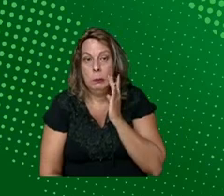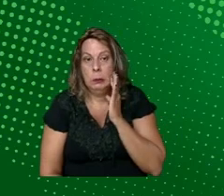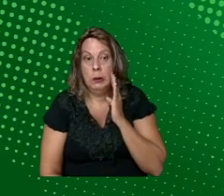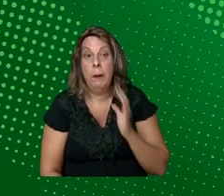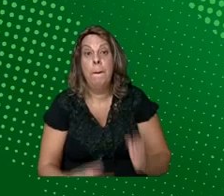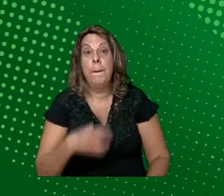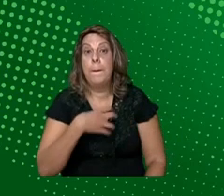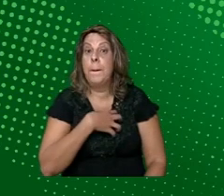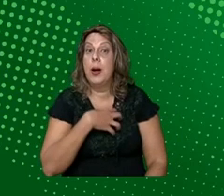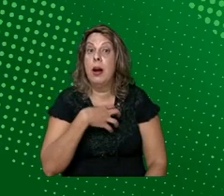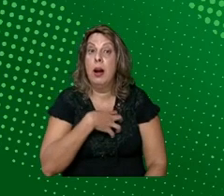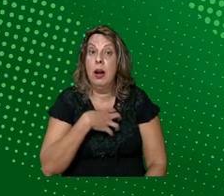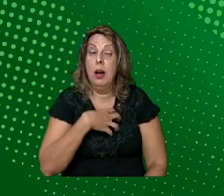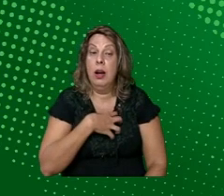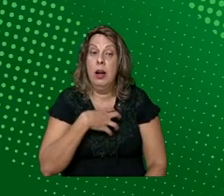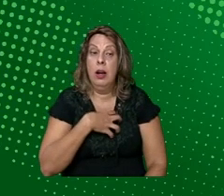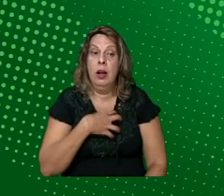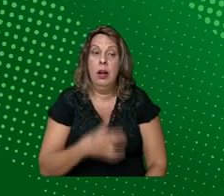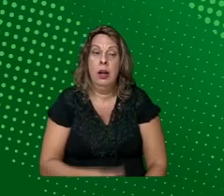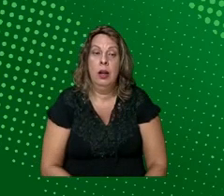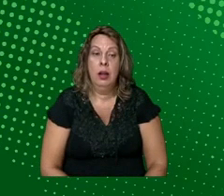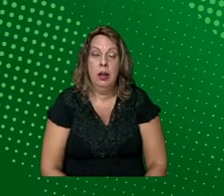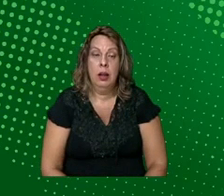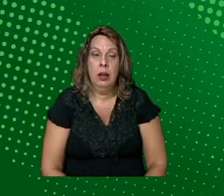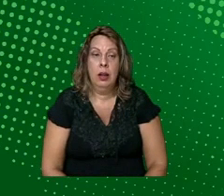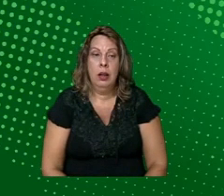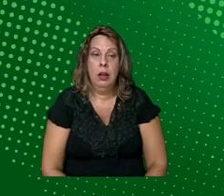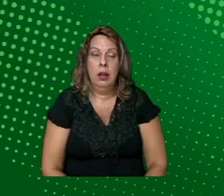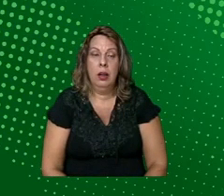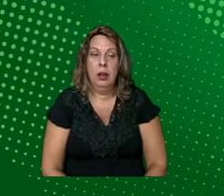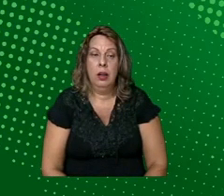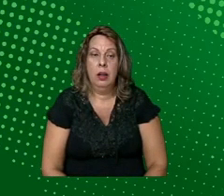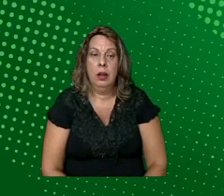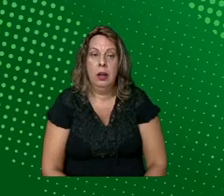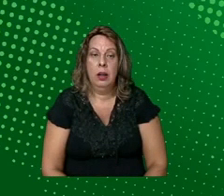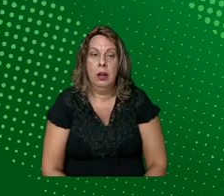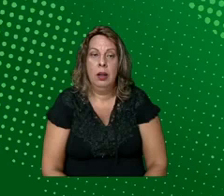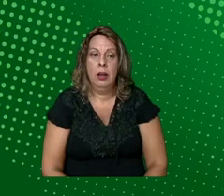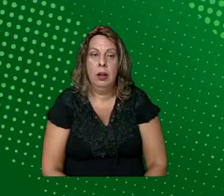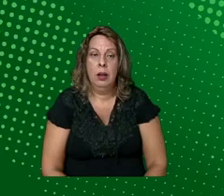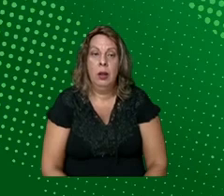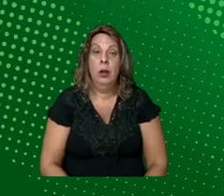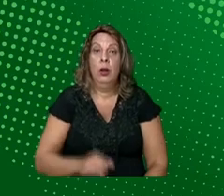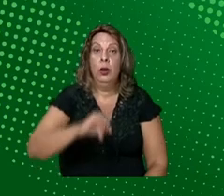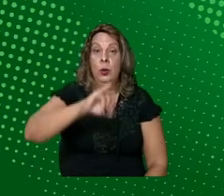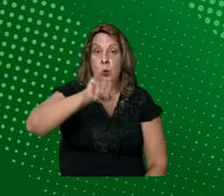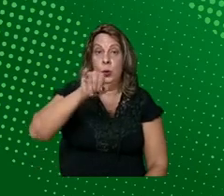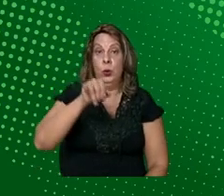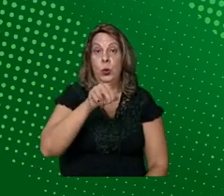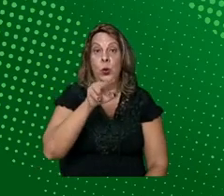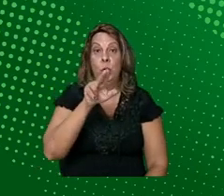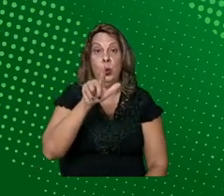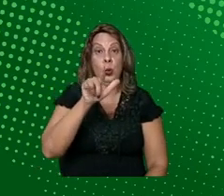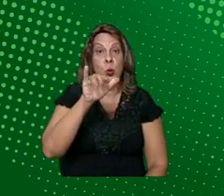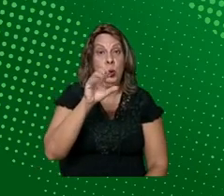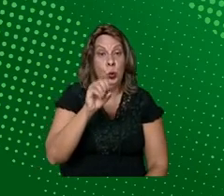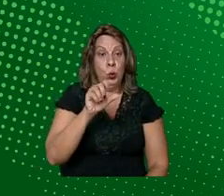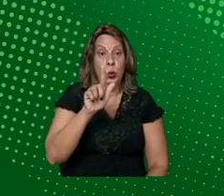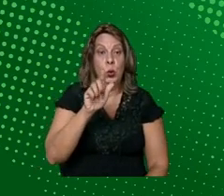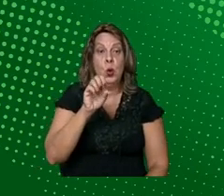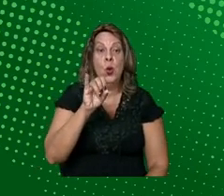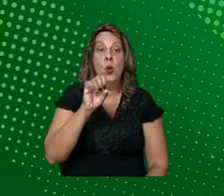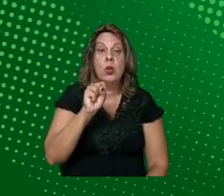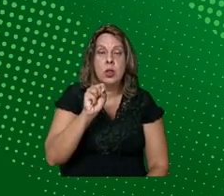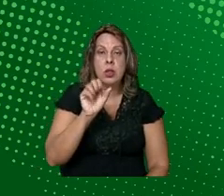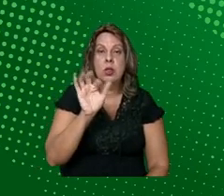Bahia foi Igor, o... Igor, é, gente? Não, Igor não, não tem o... É, Júlio Góes Filho. Eu vou Juliana, apostar que nós, seja isso.